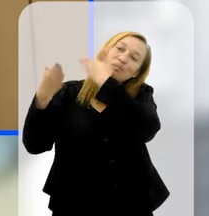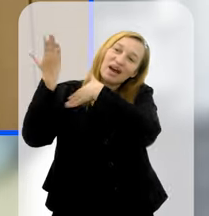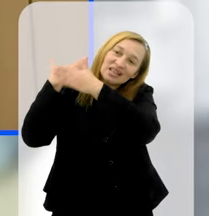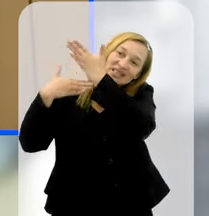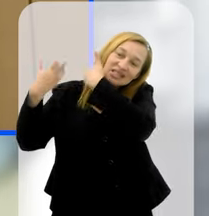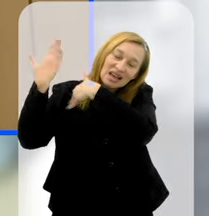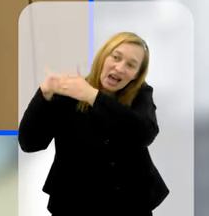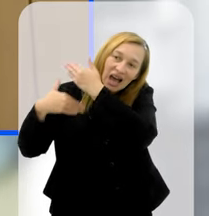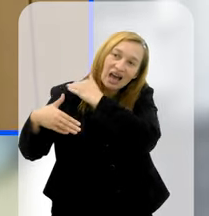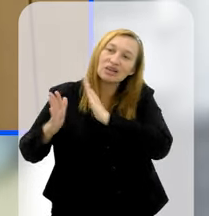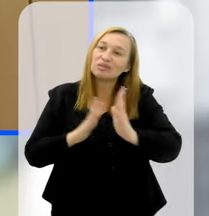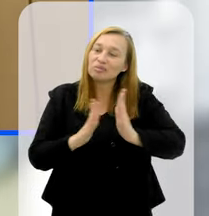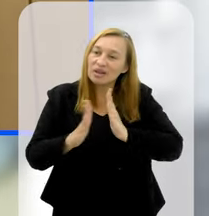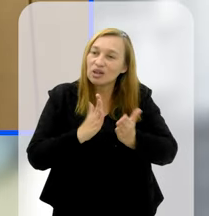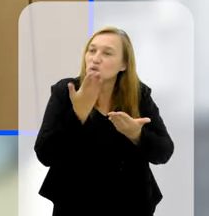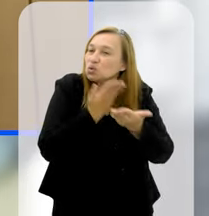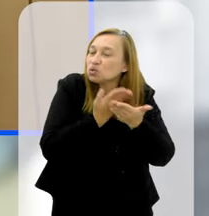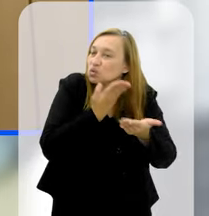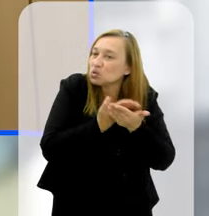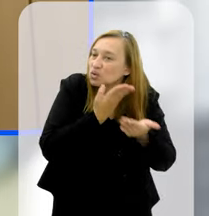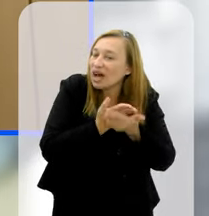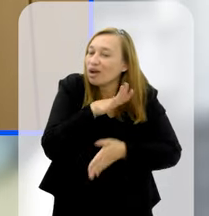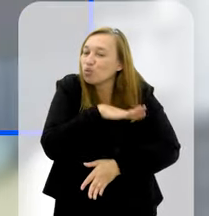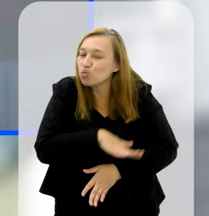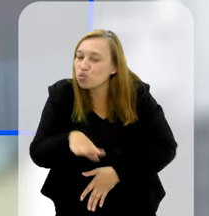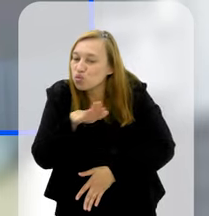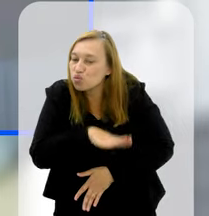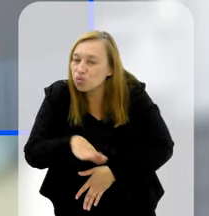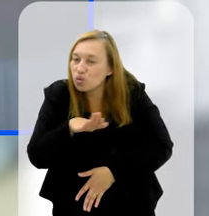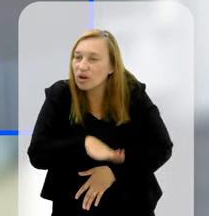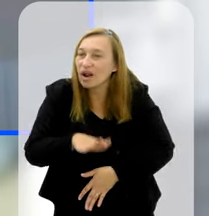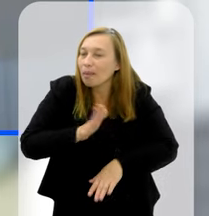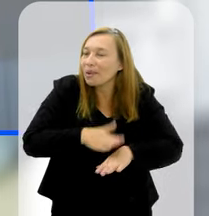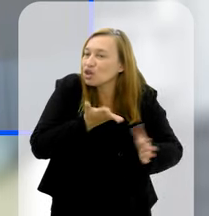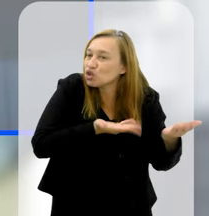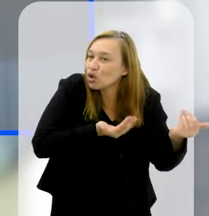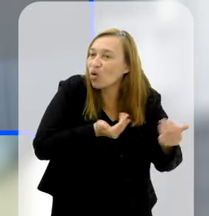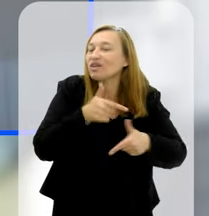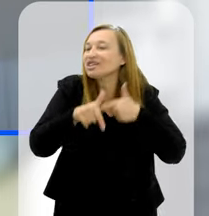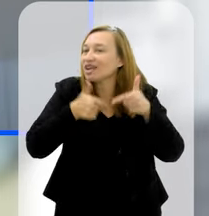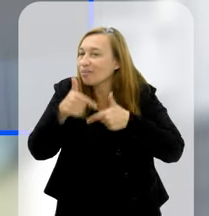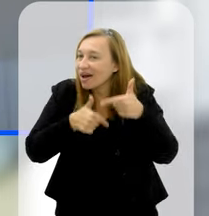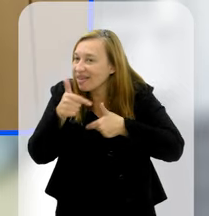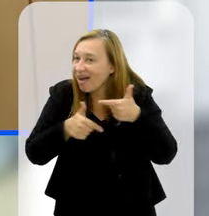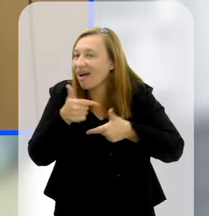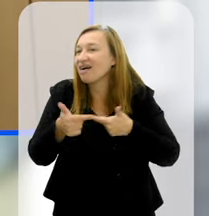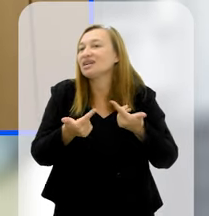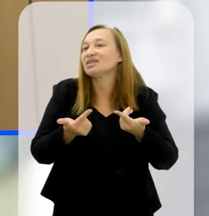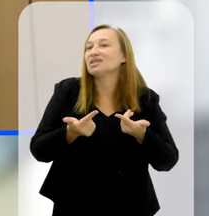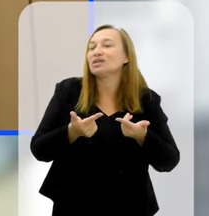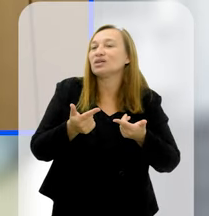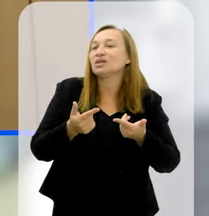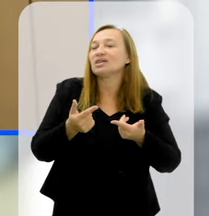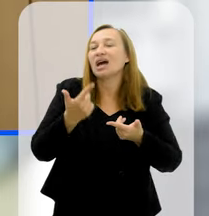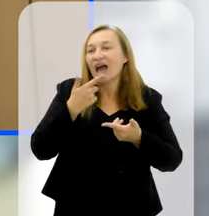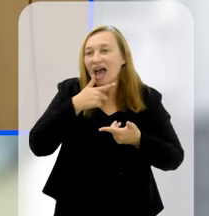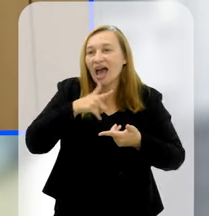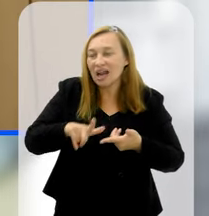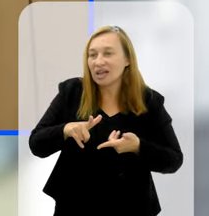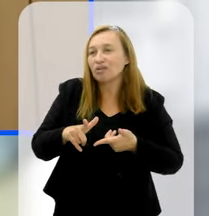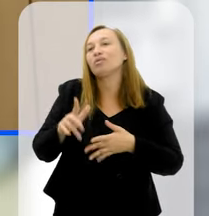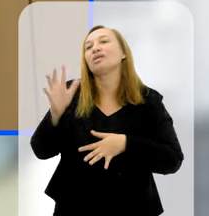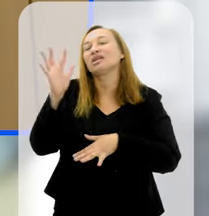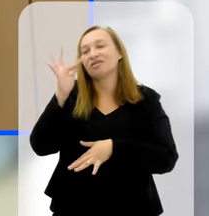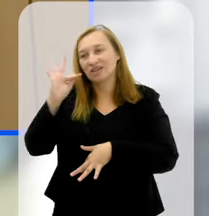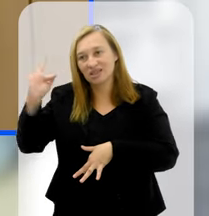afetiva, Isso, quando eles estudaram, é. eram mais jovens, e trabalhar. O idioma, ele é